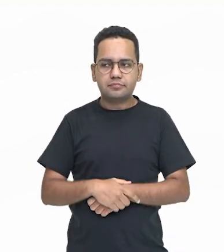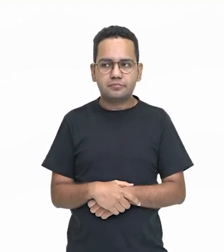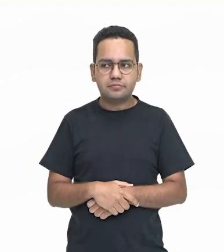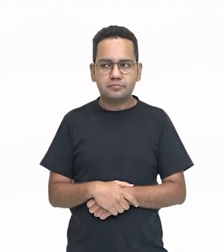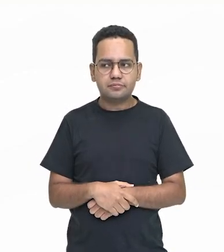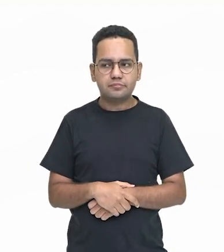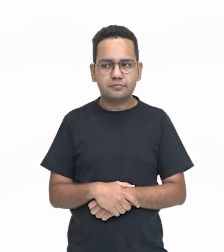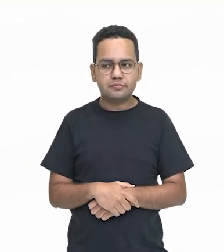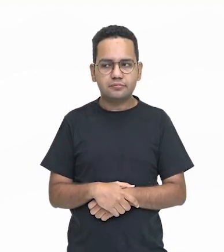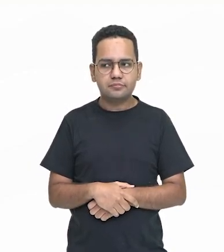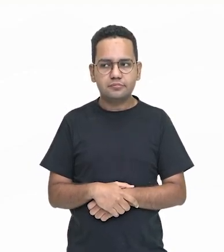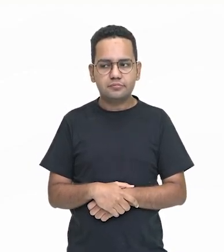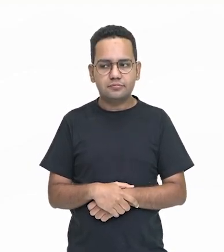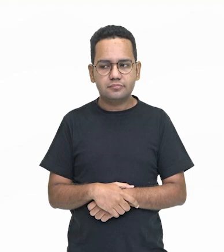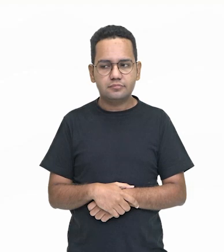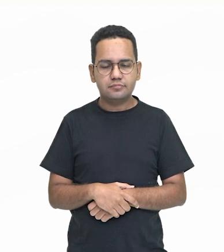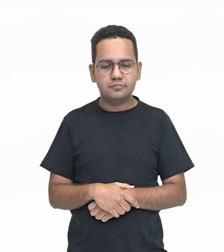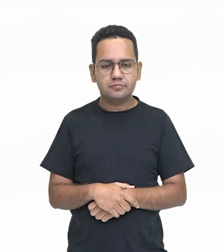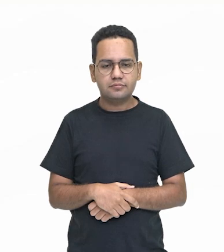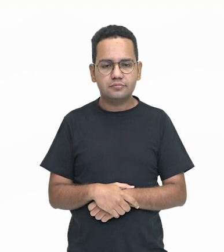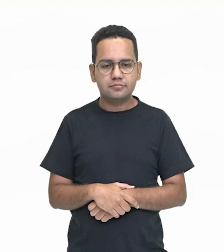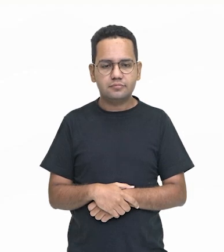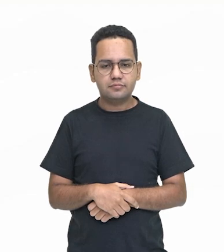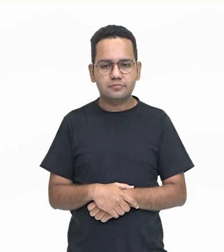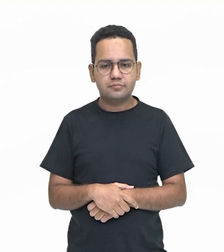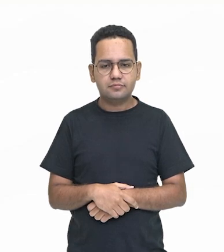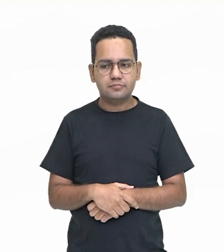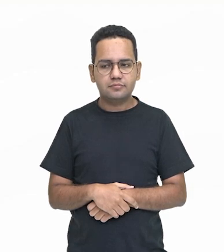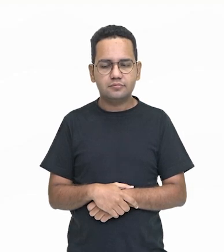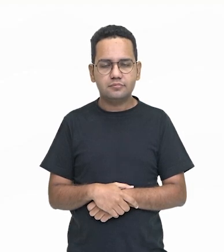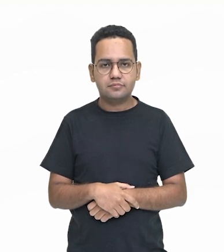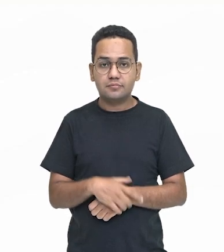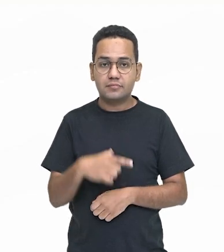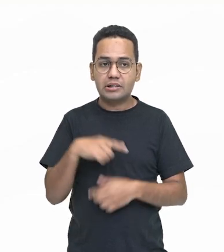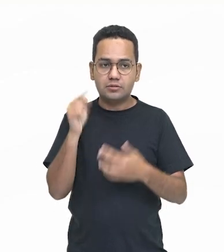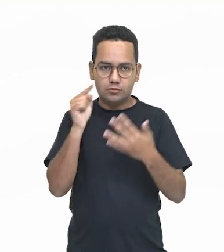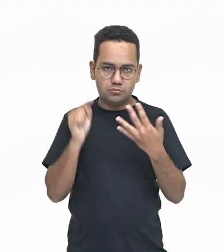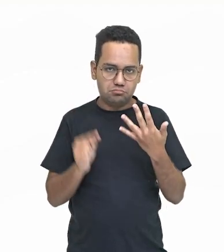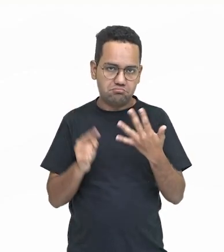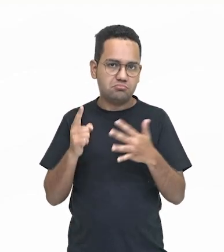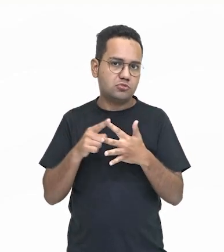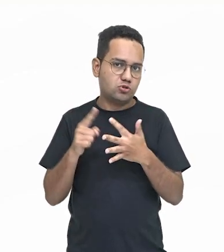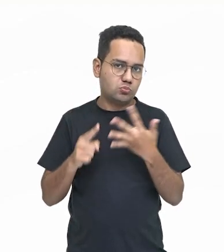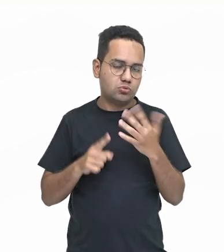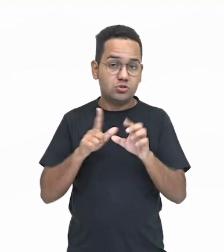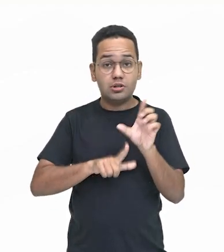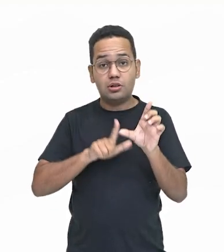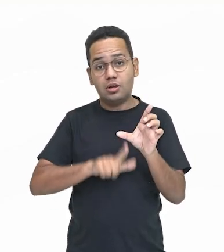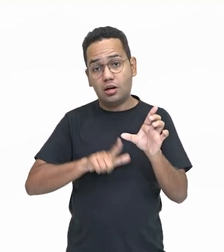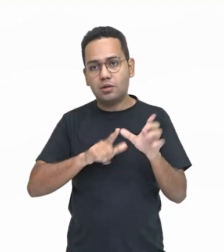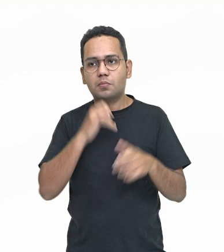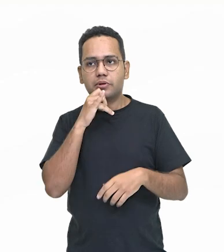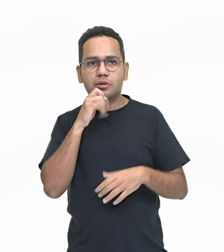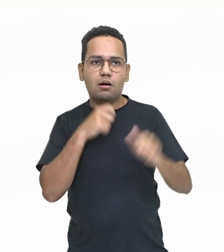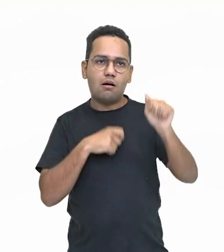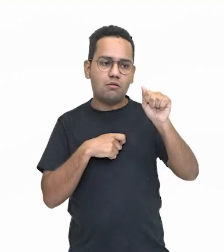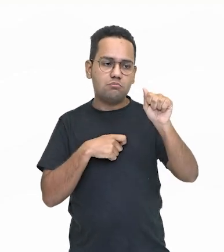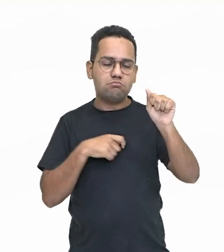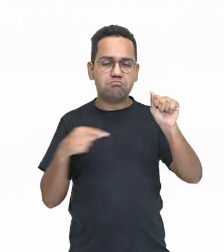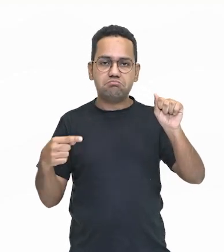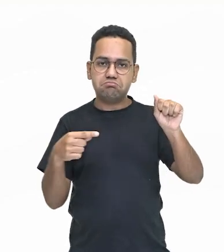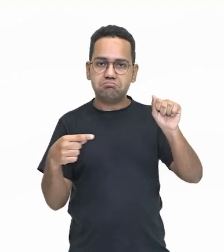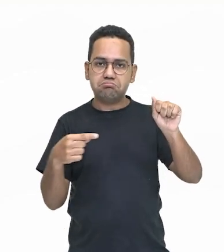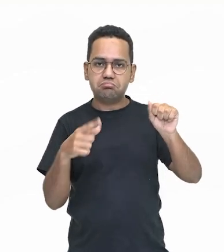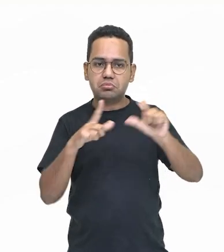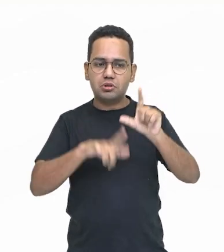que ele funciona, né? Porque tem aparelhos que são classificados pela letra. A letra A é aquele